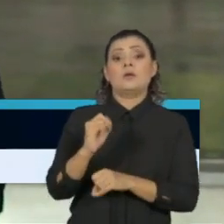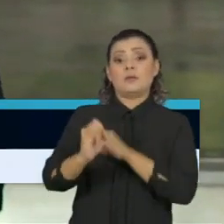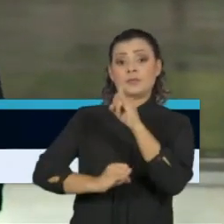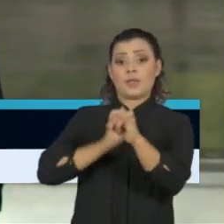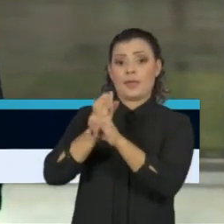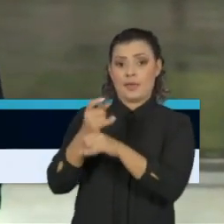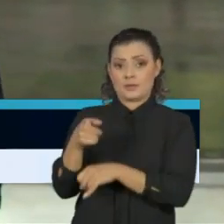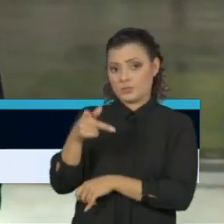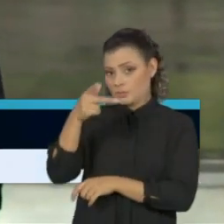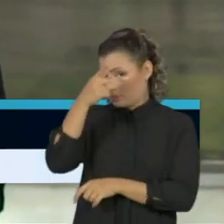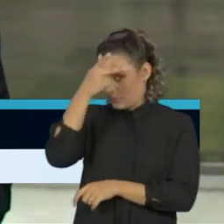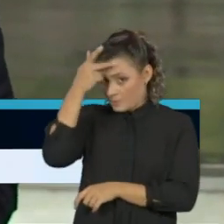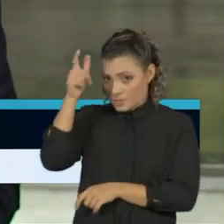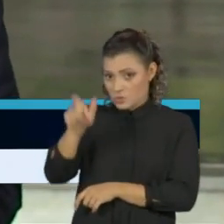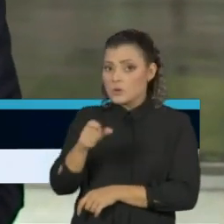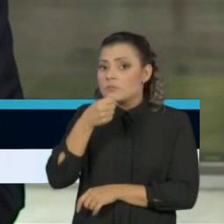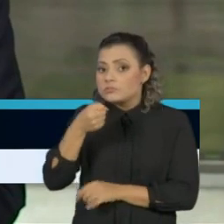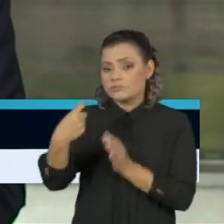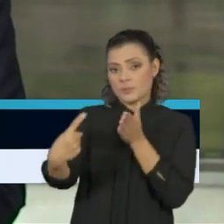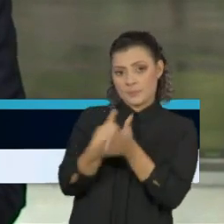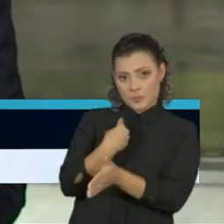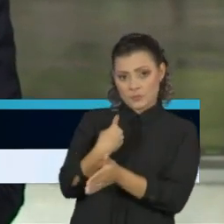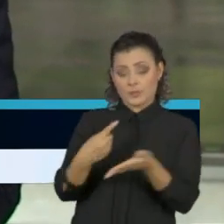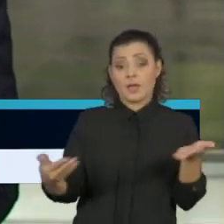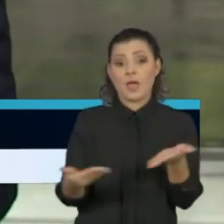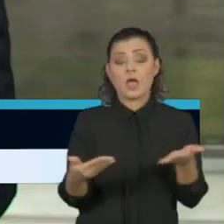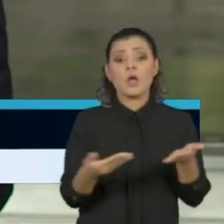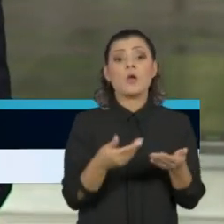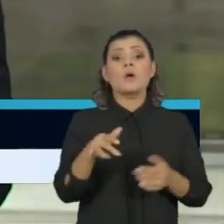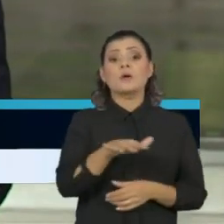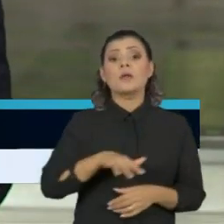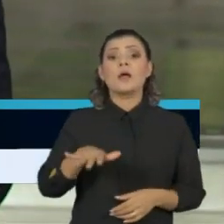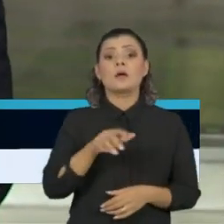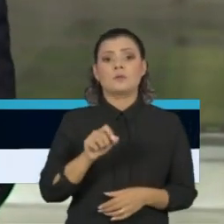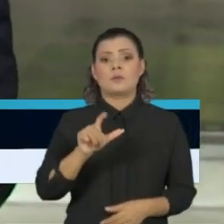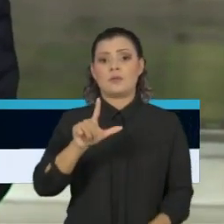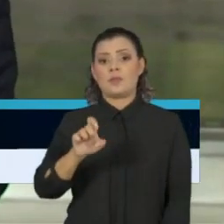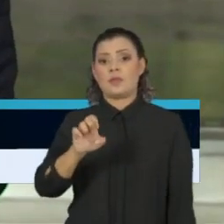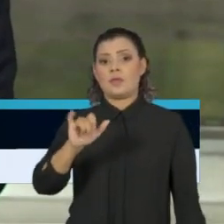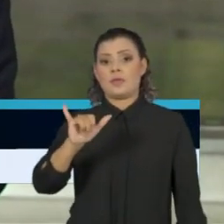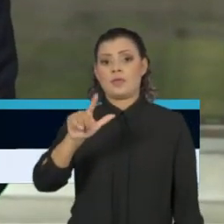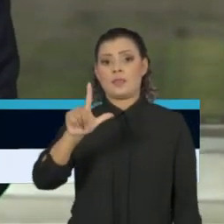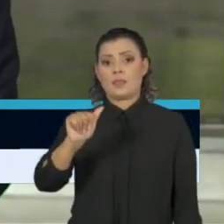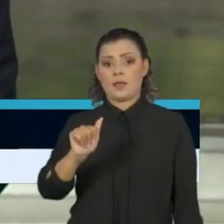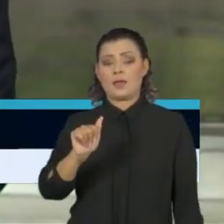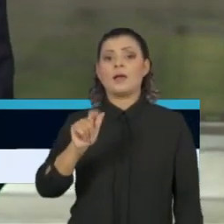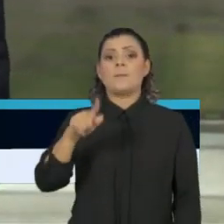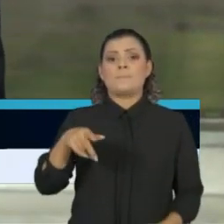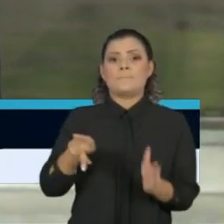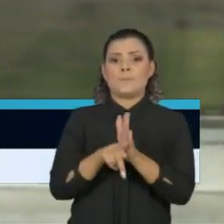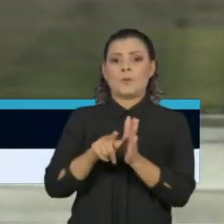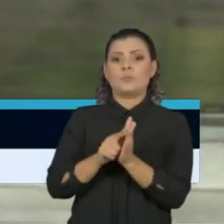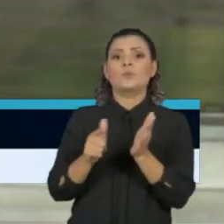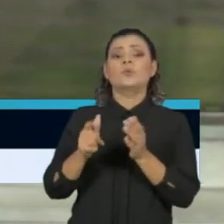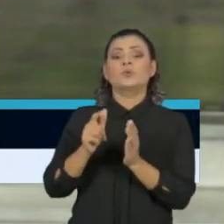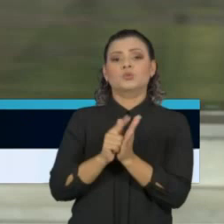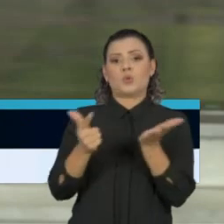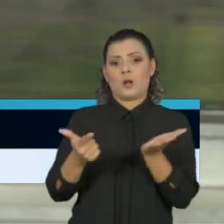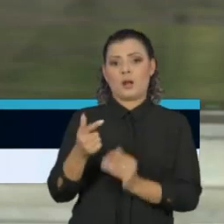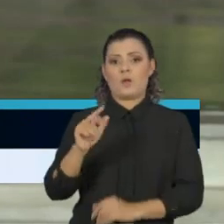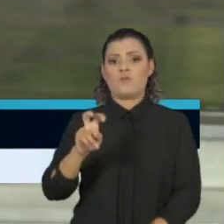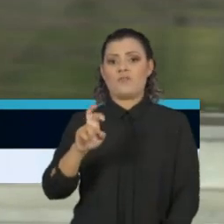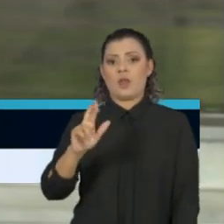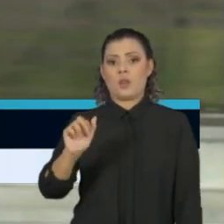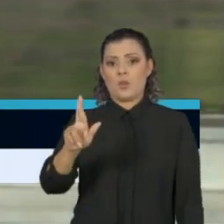não presencial, sendo que a pergunta agora é da jornalista Leila Lima, do jornal Valor Econômico, e logo após teremos